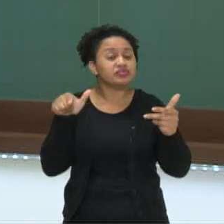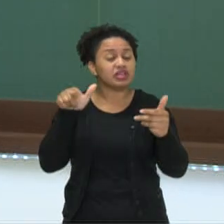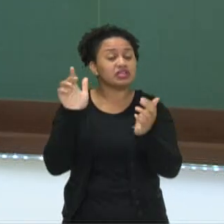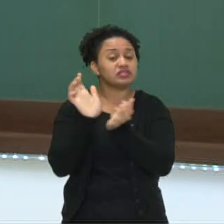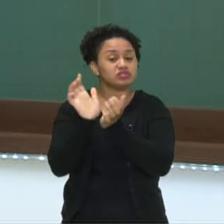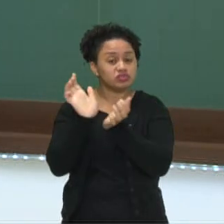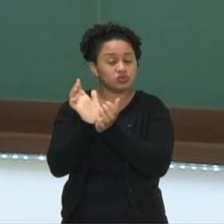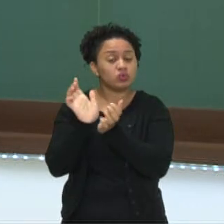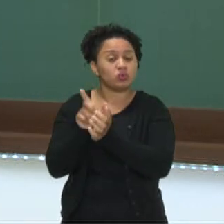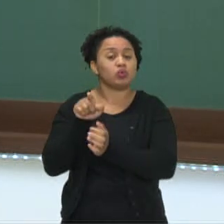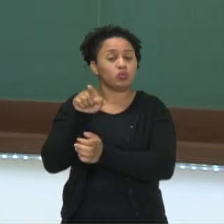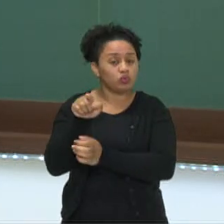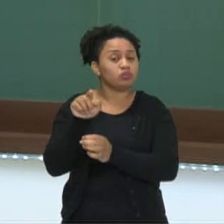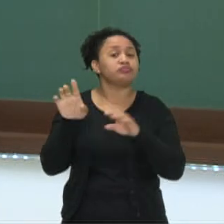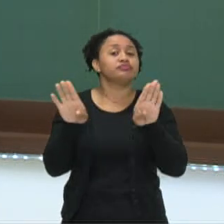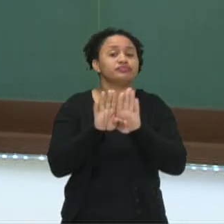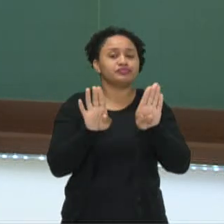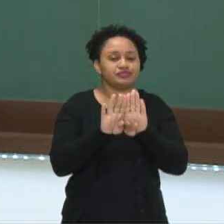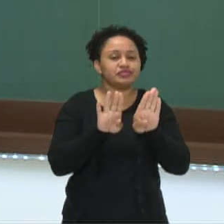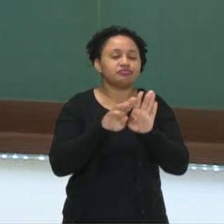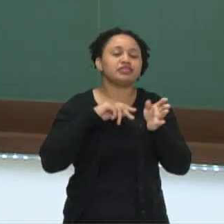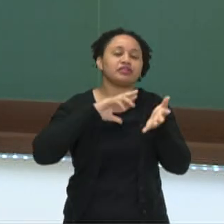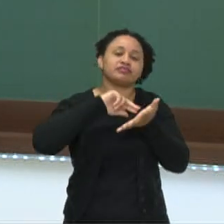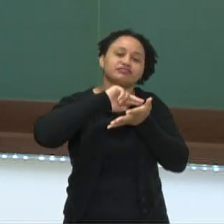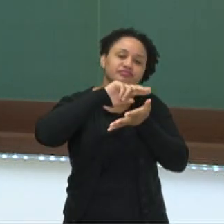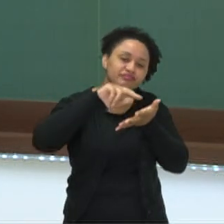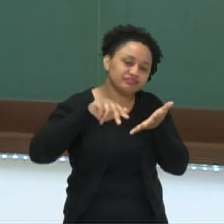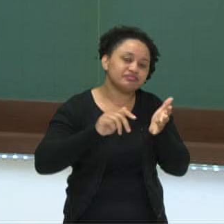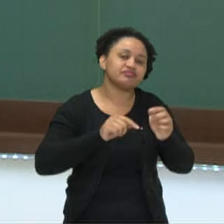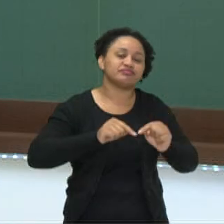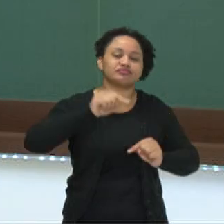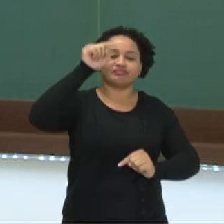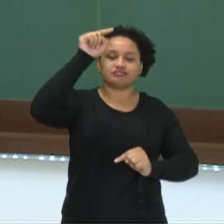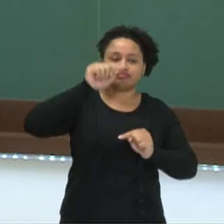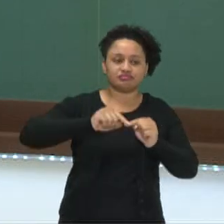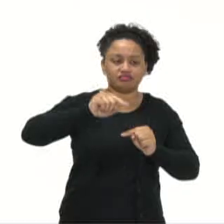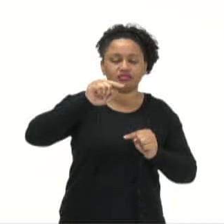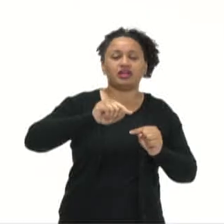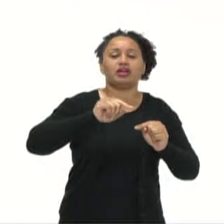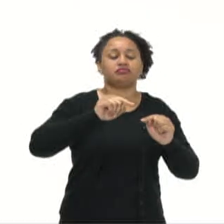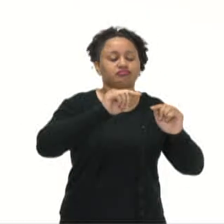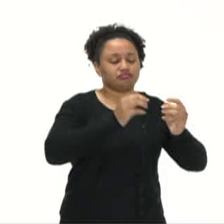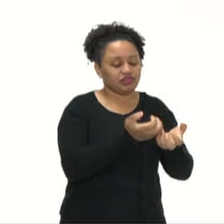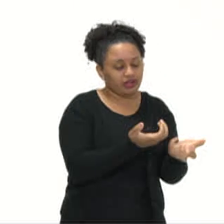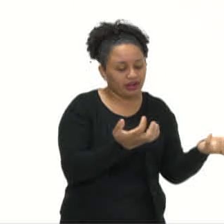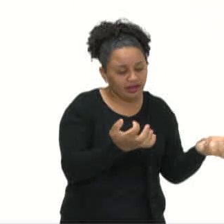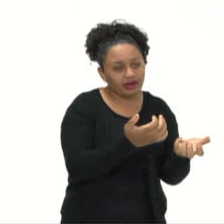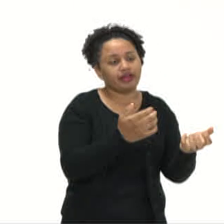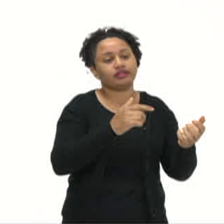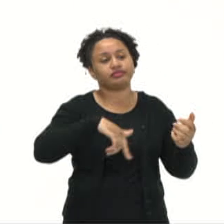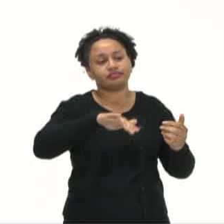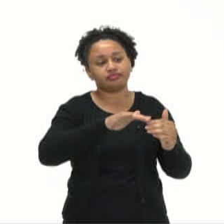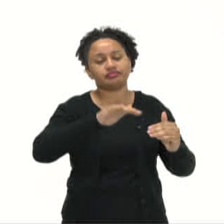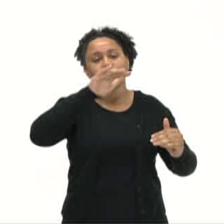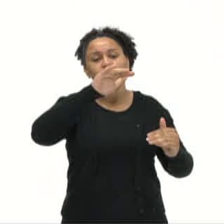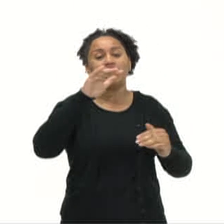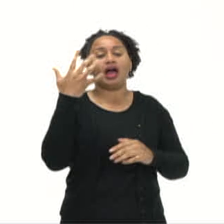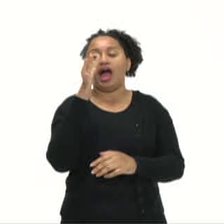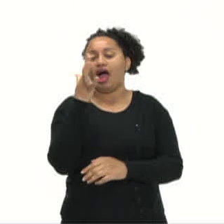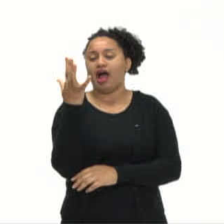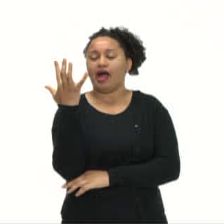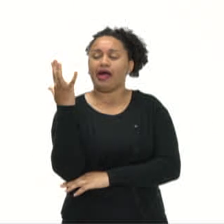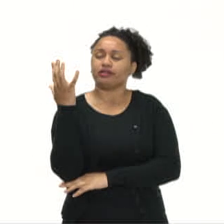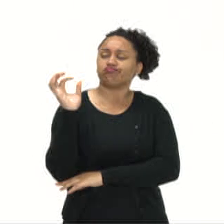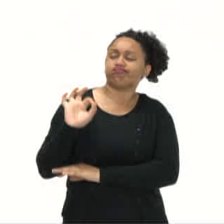das angiospermas também tem uma grande variedade de tamanho, né, variando ali das gramas até as grandes árvores,